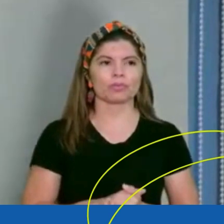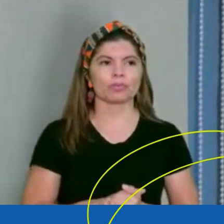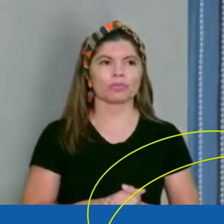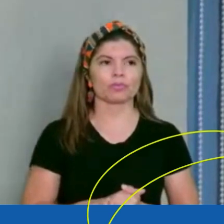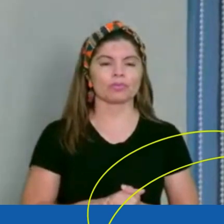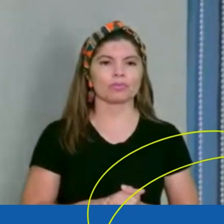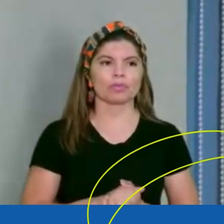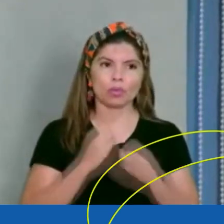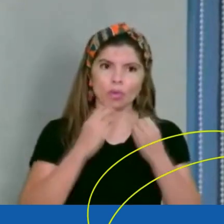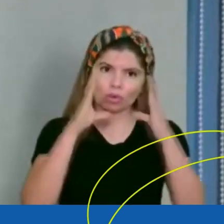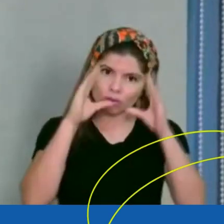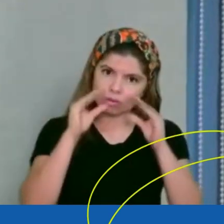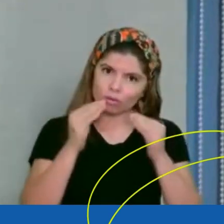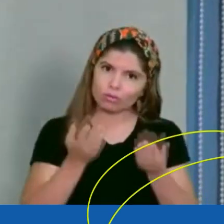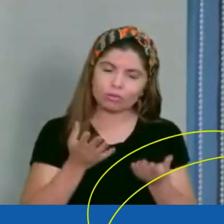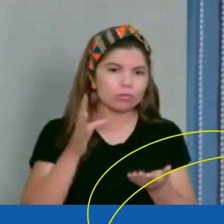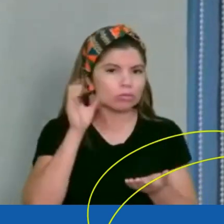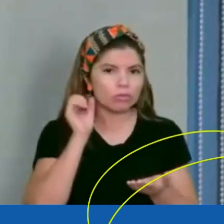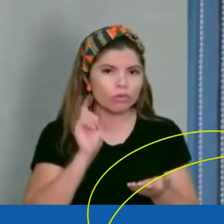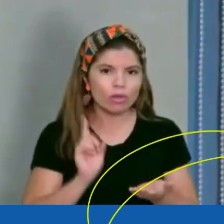Boa noite, gente.